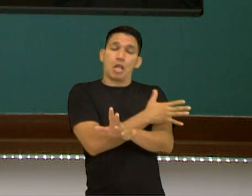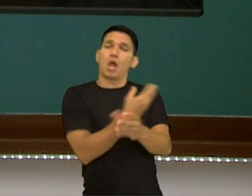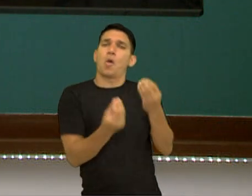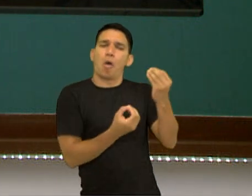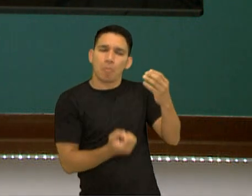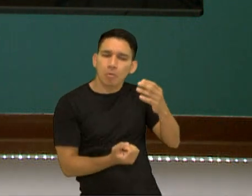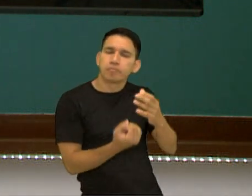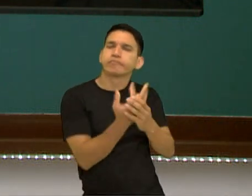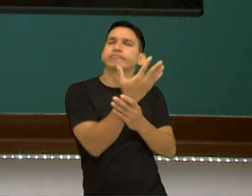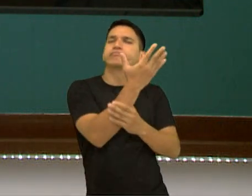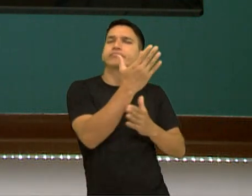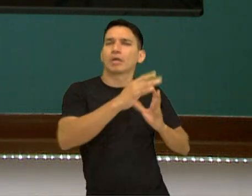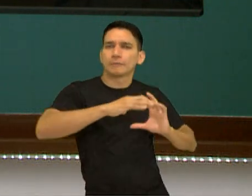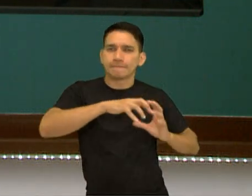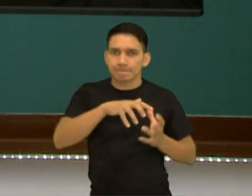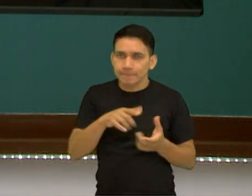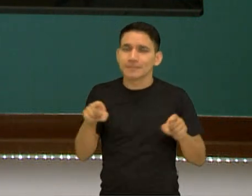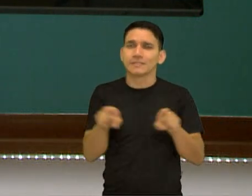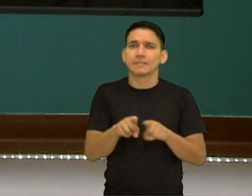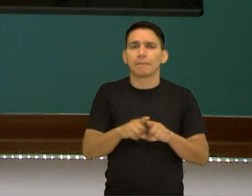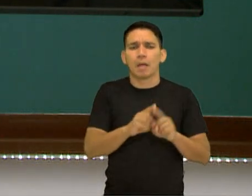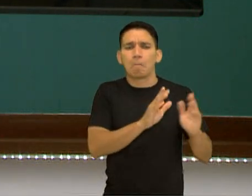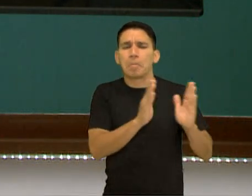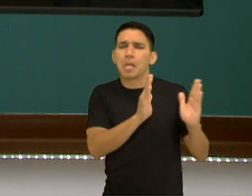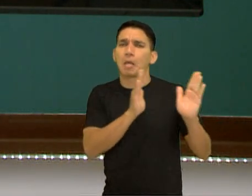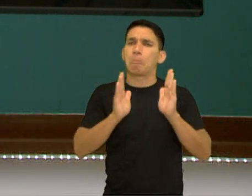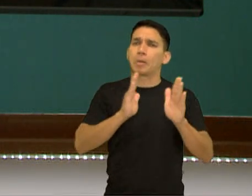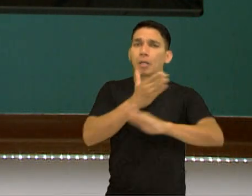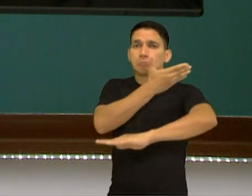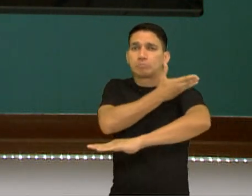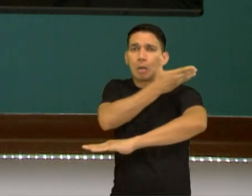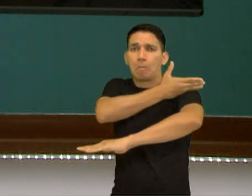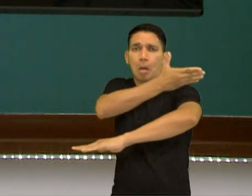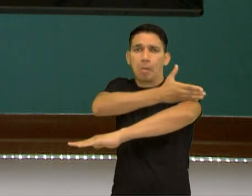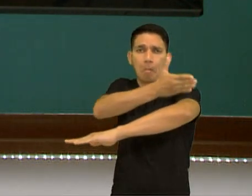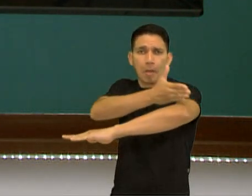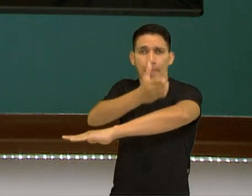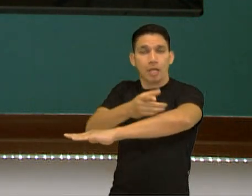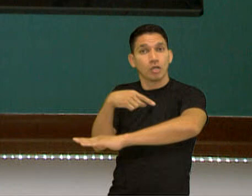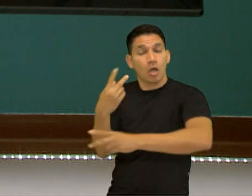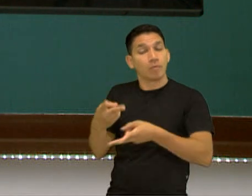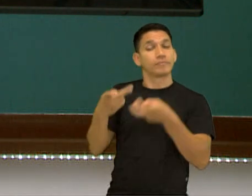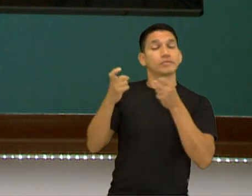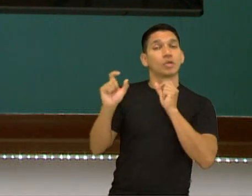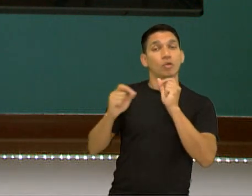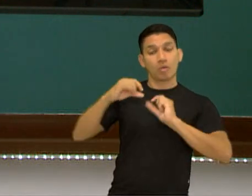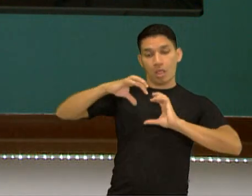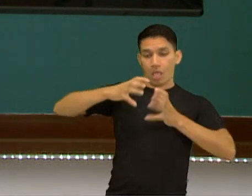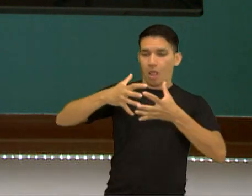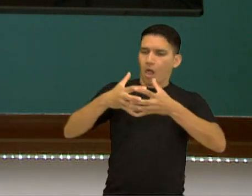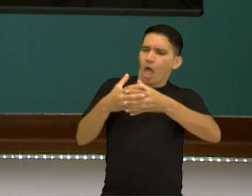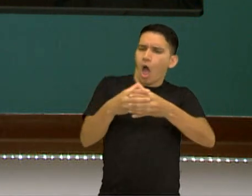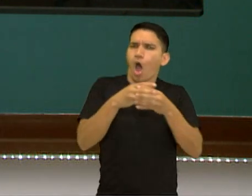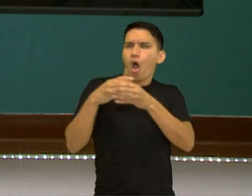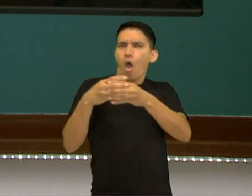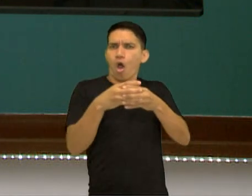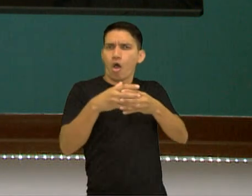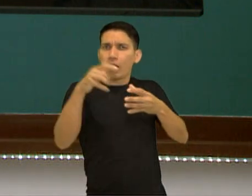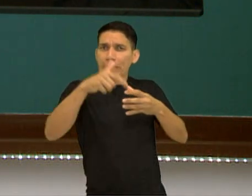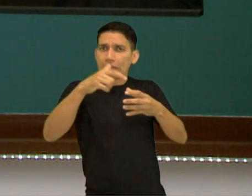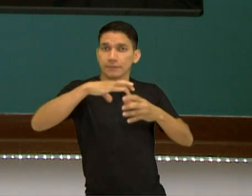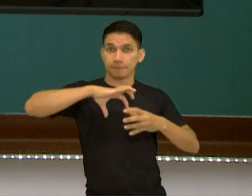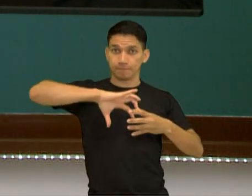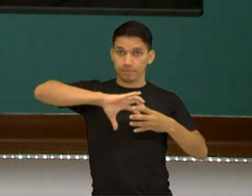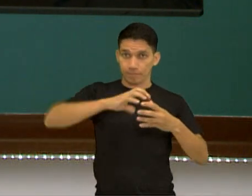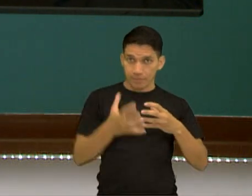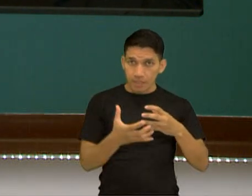do nosso planeta, falamos das eras e dos períodos, a gente vai perceber que a crosta terrestre, ao longo da história